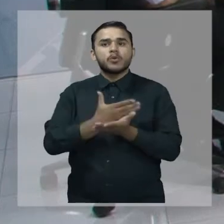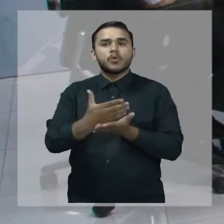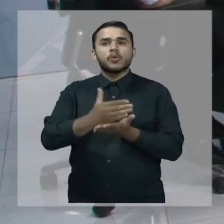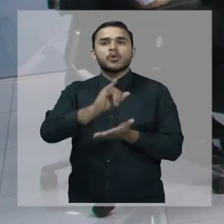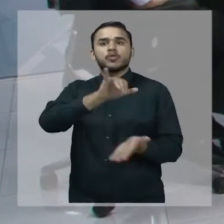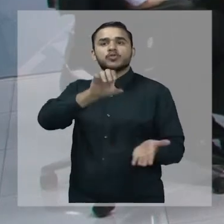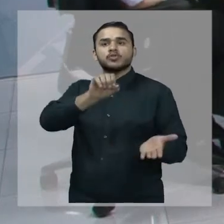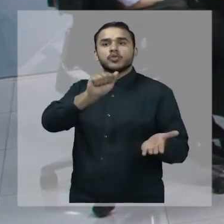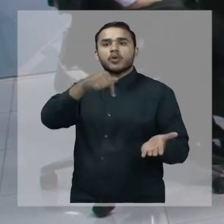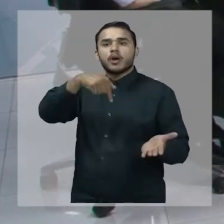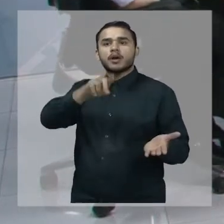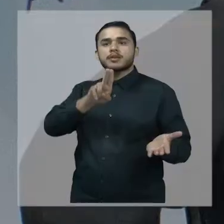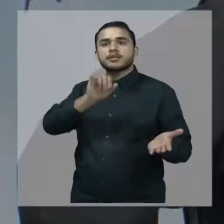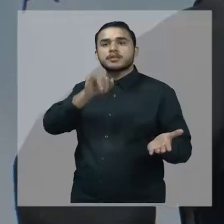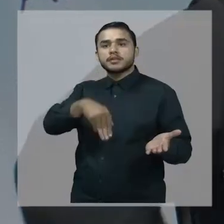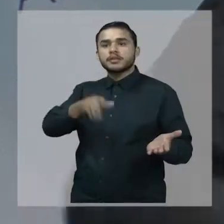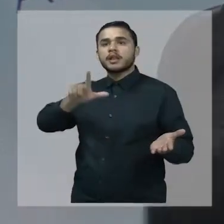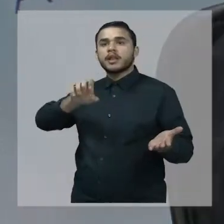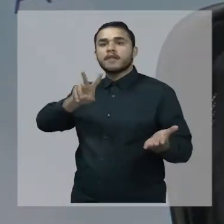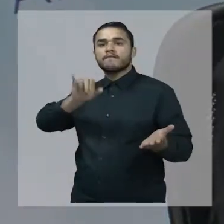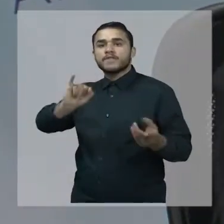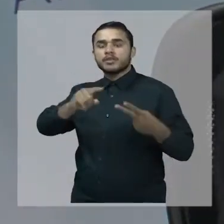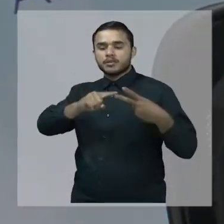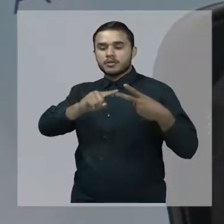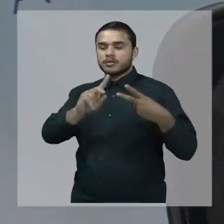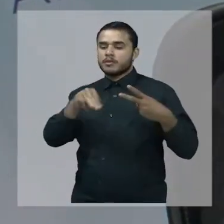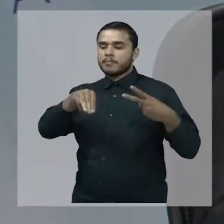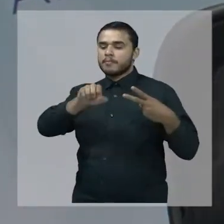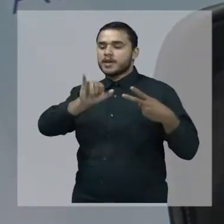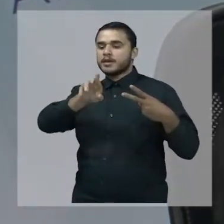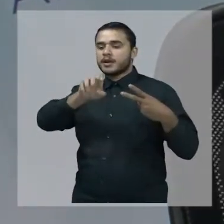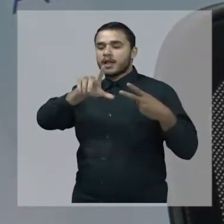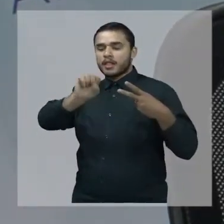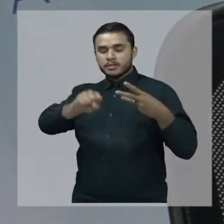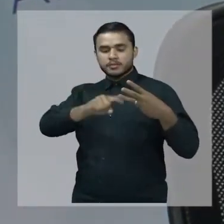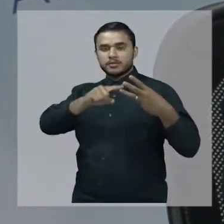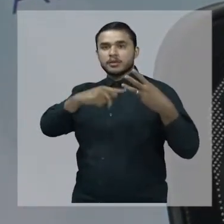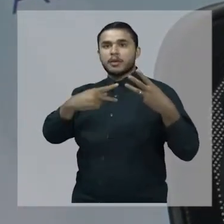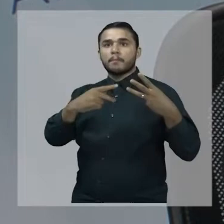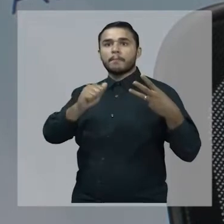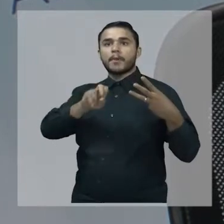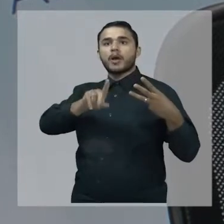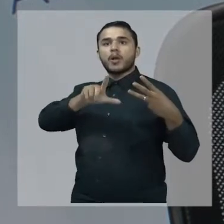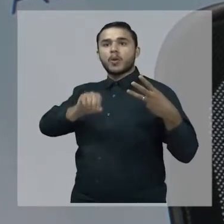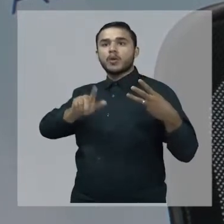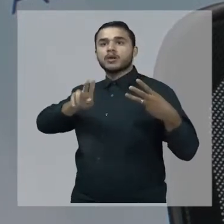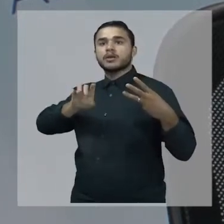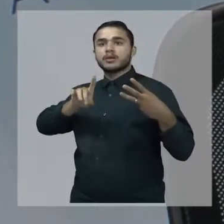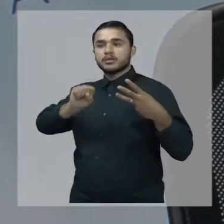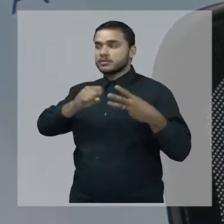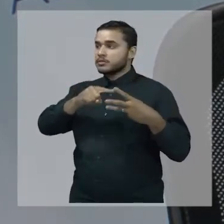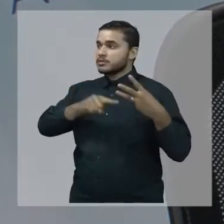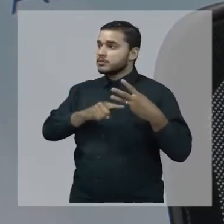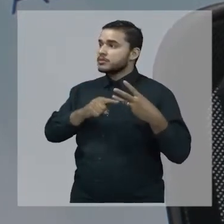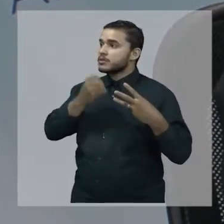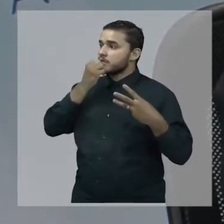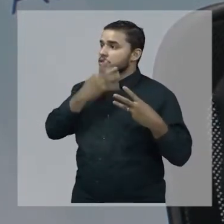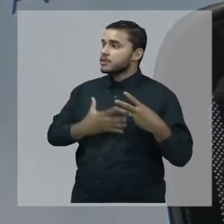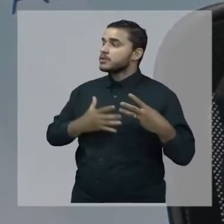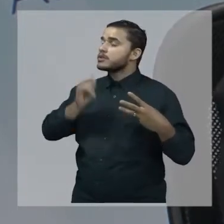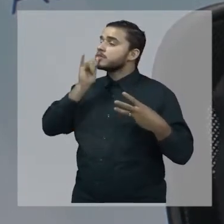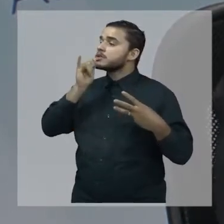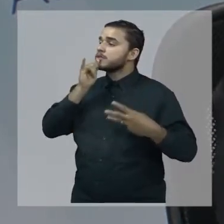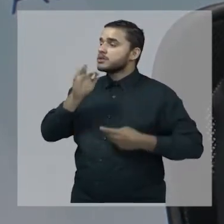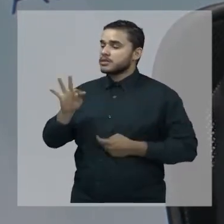muito interessante. Começou com o ministro Joaquim Levy, o ministro Meirelles deu sequência, o ministro Paulo Guedes. É muito